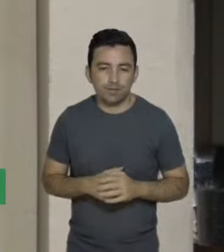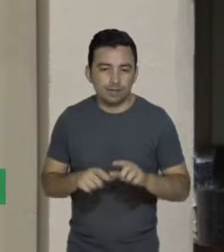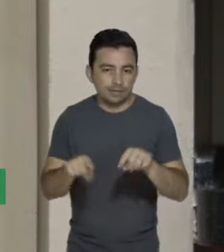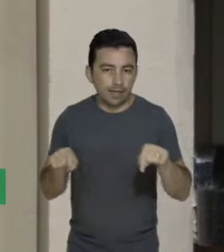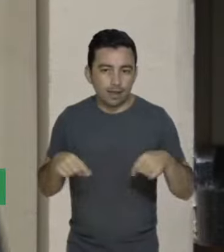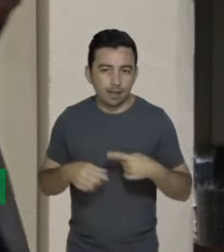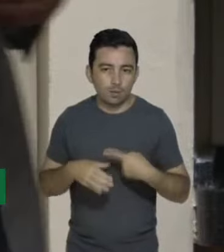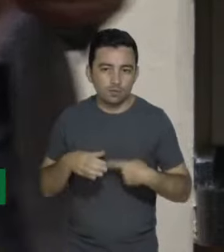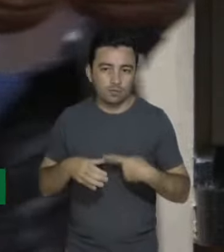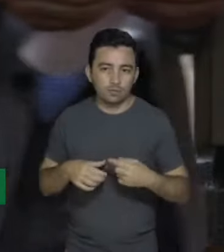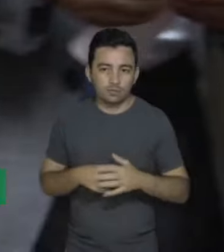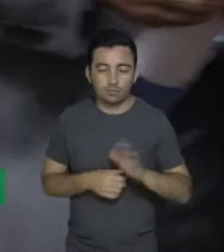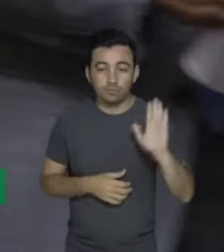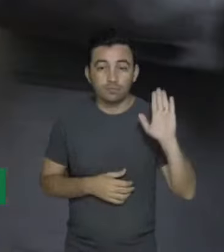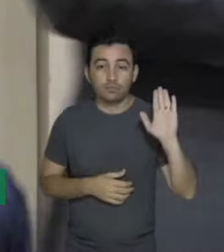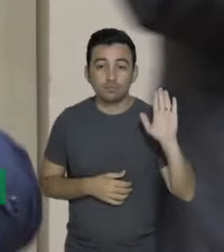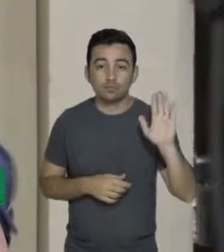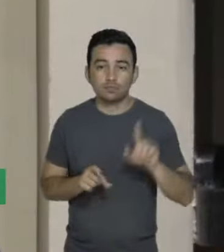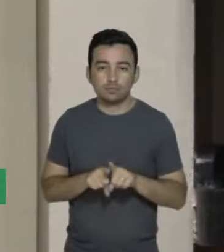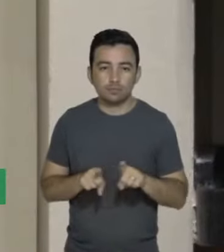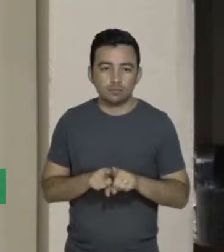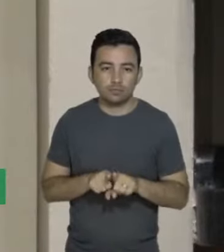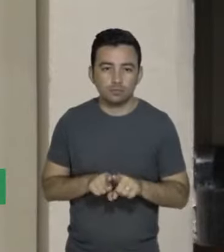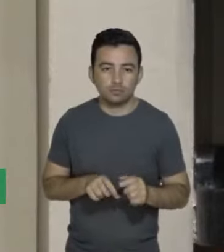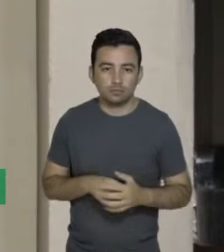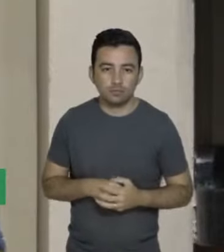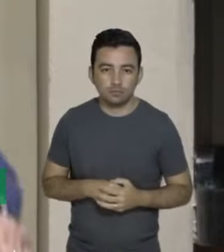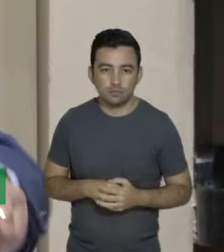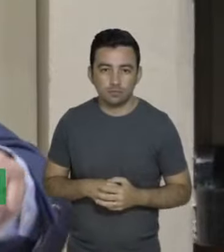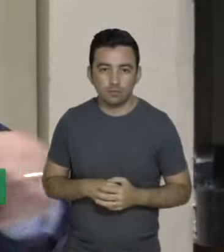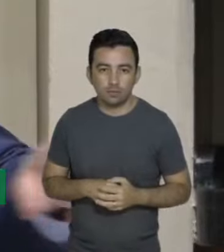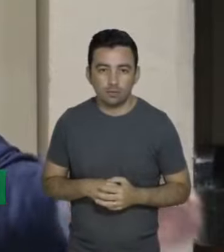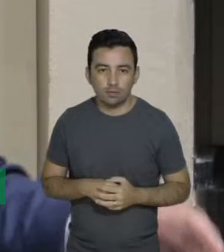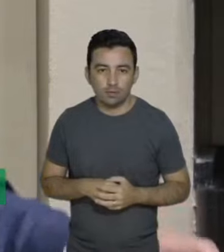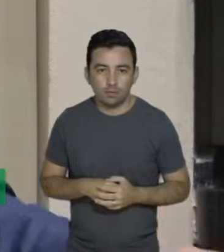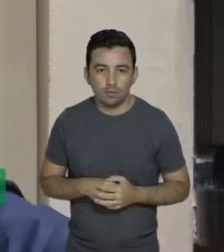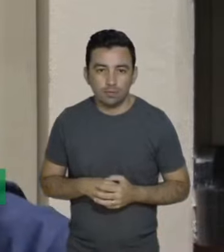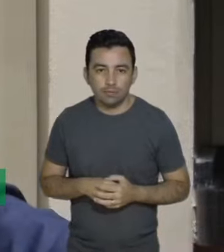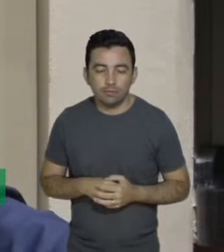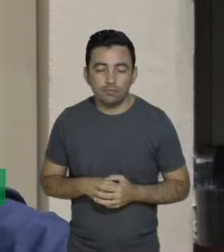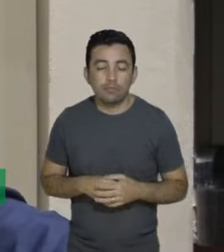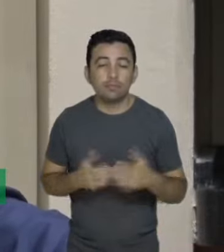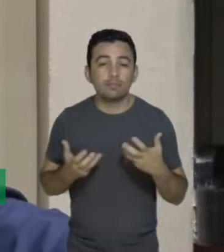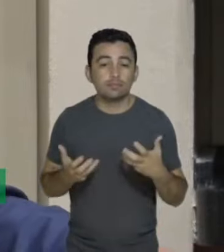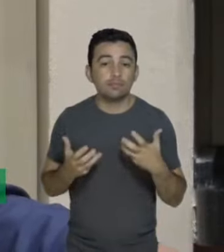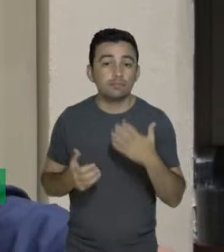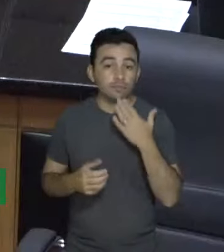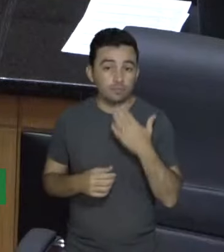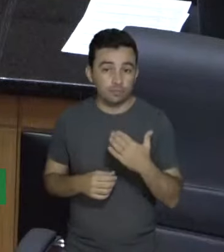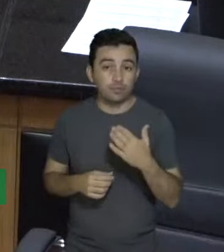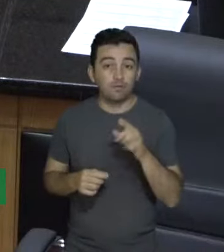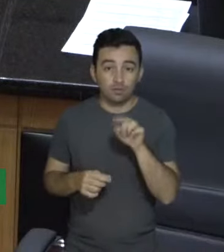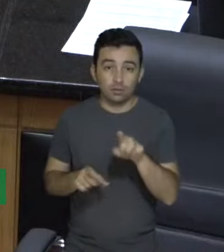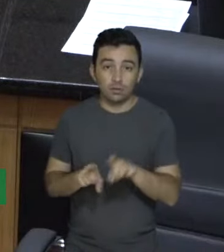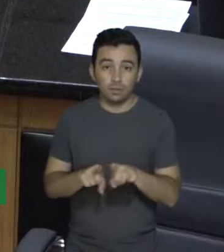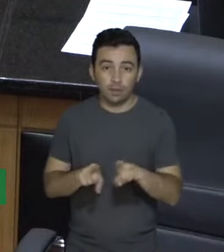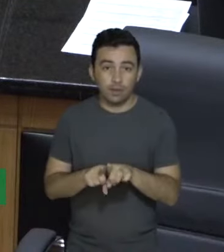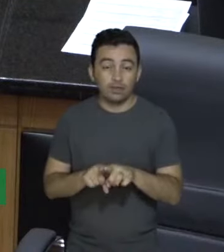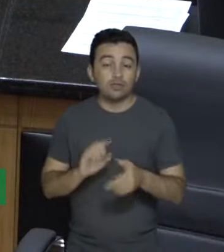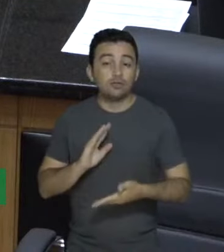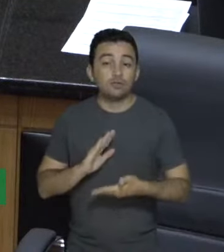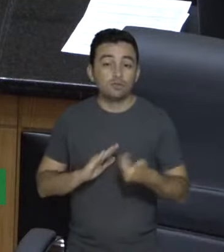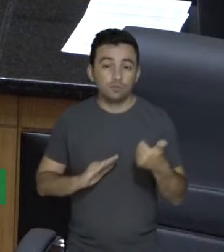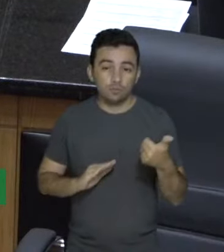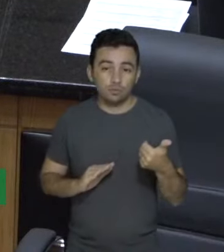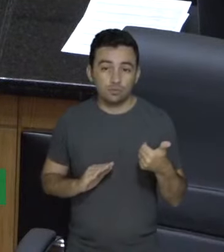na sequência também pela ordem deputado quero requerer a vossa excelência a retirada